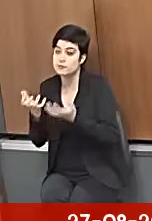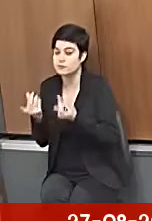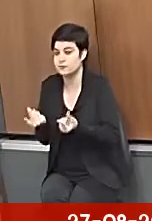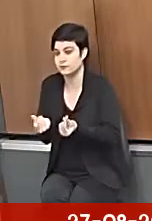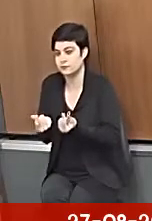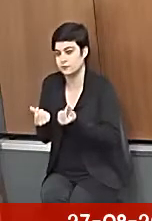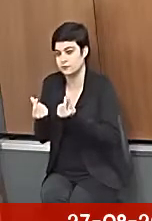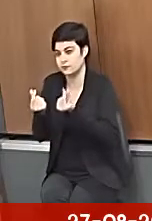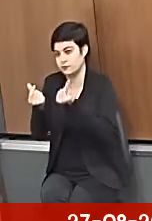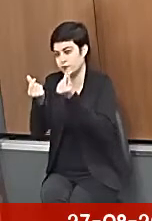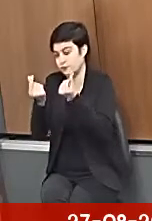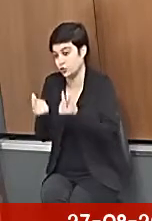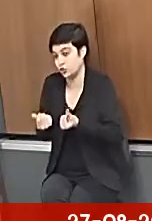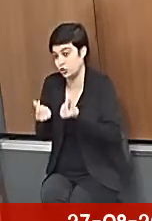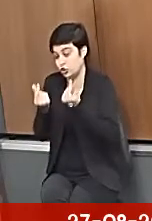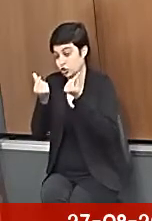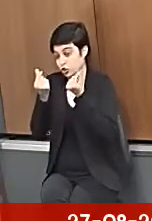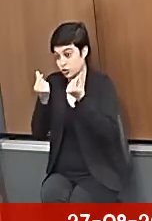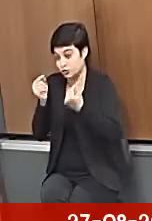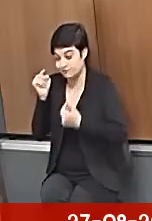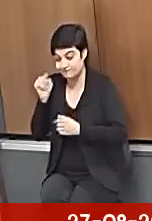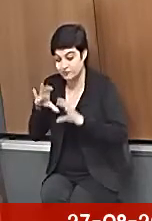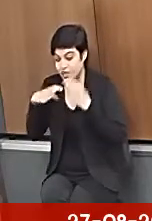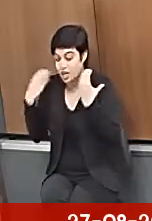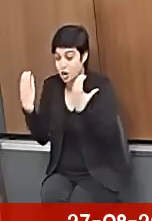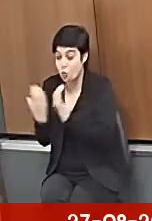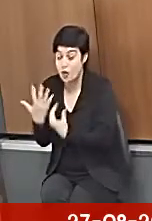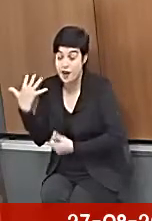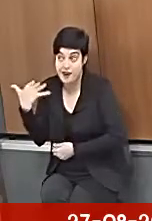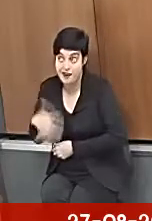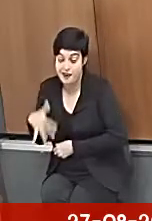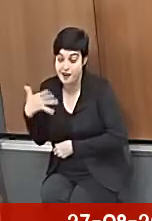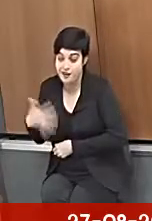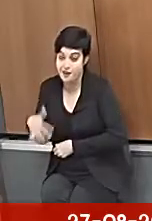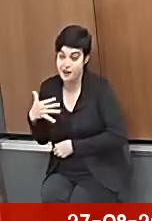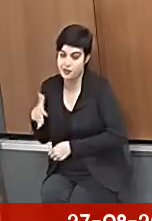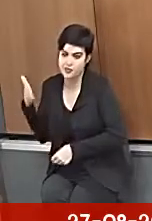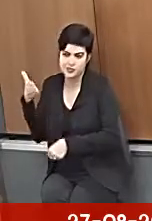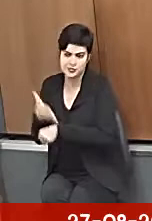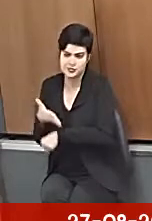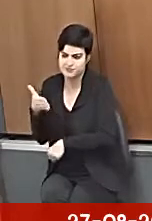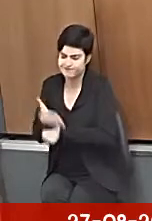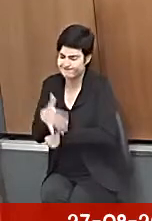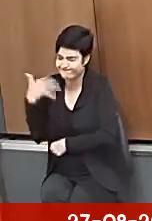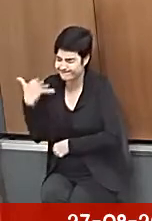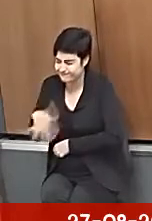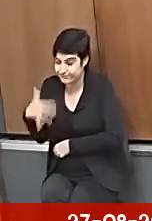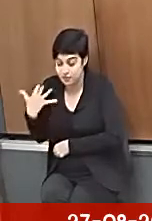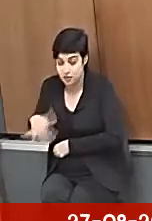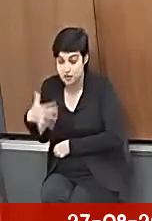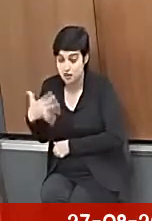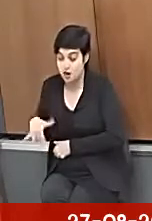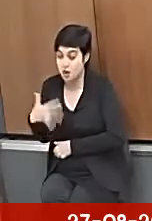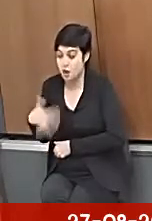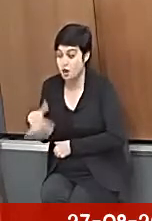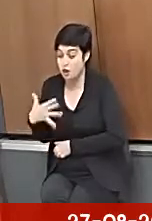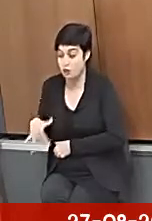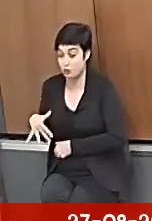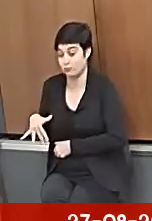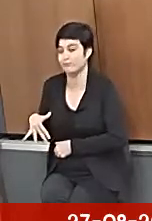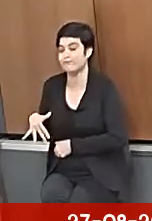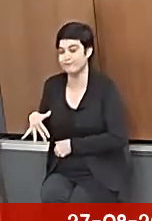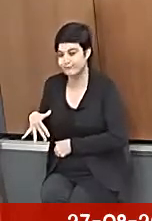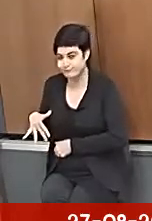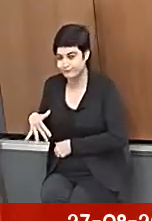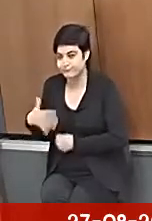e muito o mineirão ficou caro hoje vai no mineirão é caro muito caro mineirão